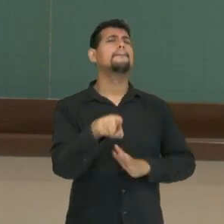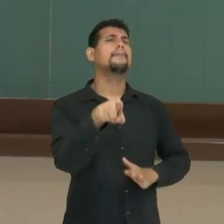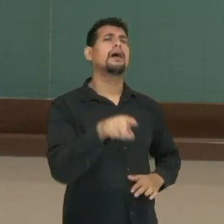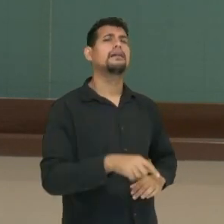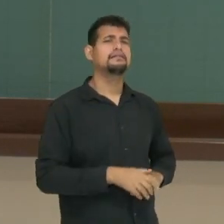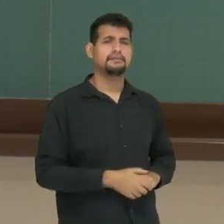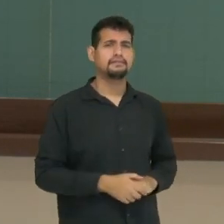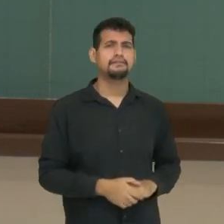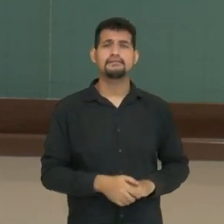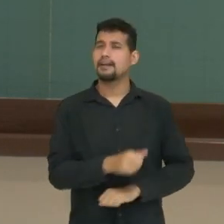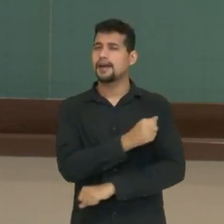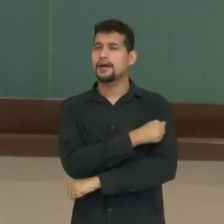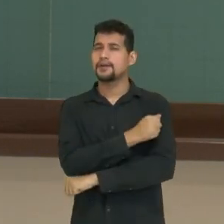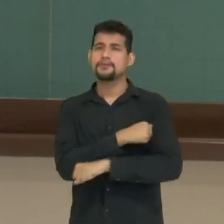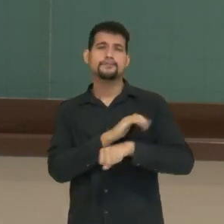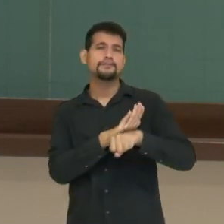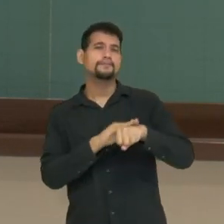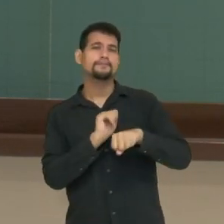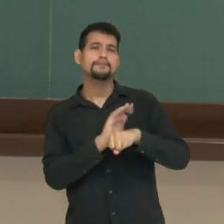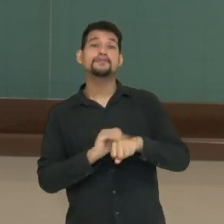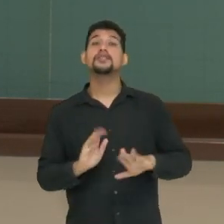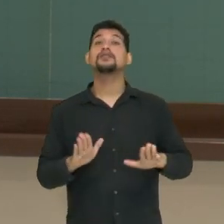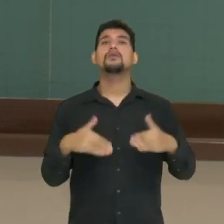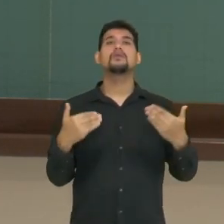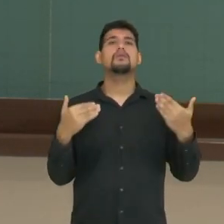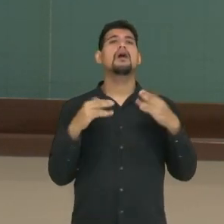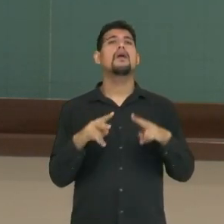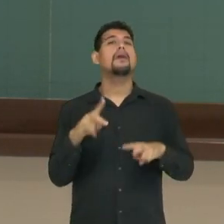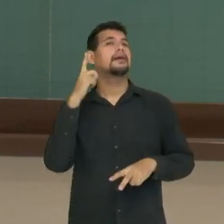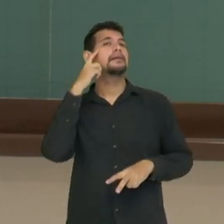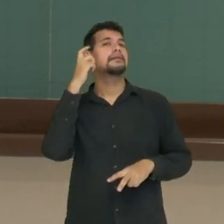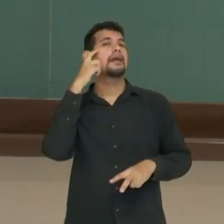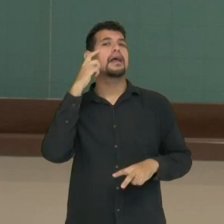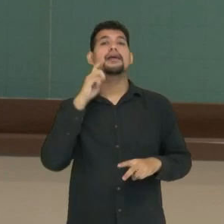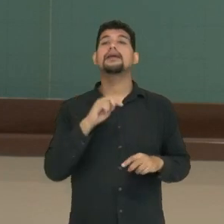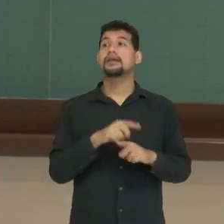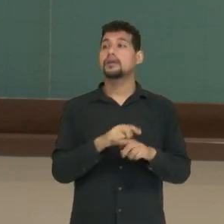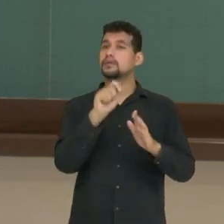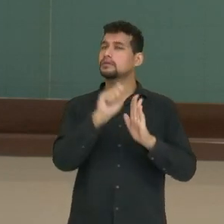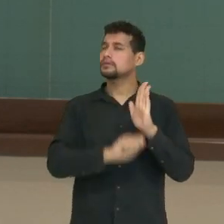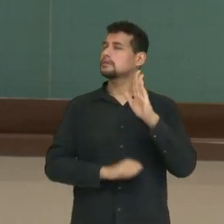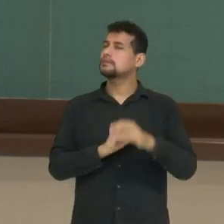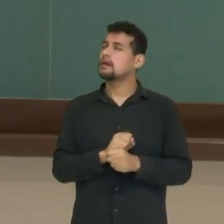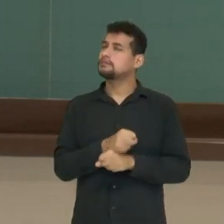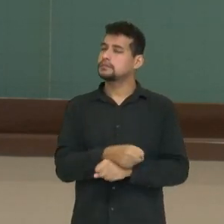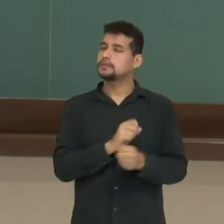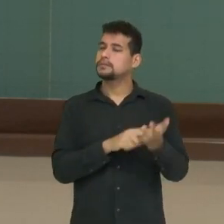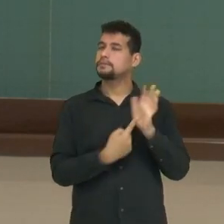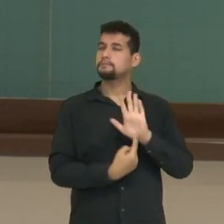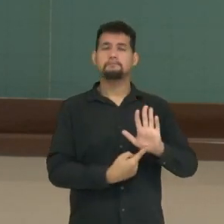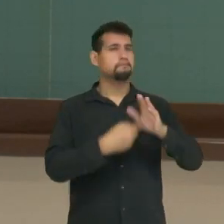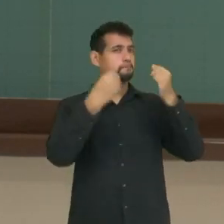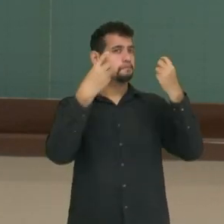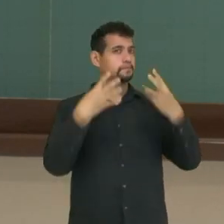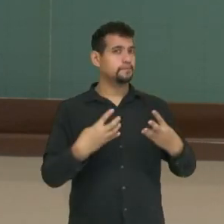caríssimo estudante, qual é a tese defendida na introdução desse texto dissertativo argumentativo?